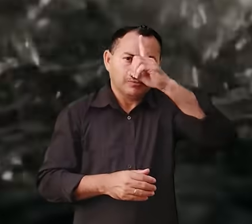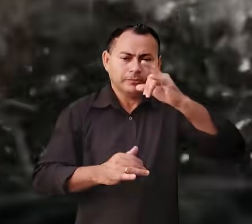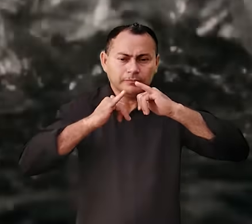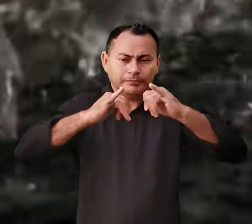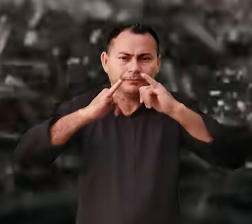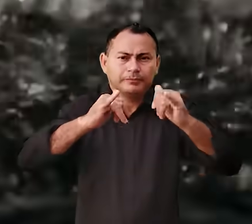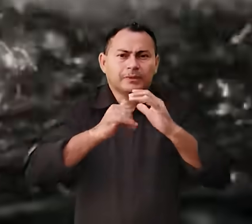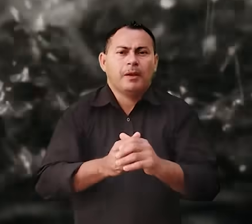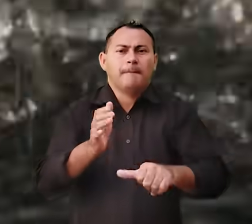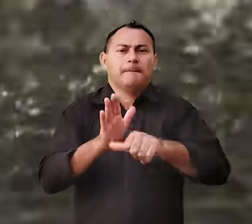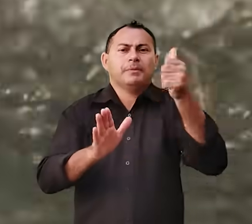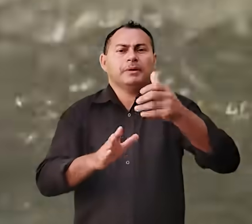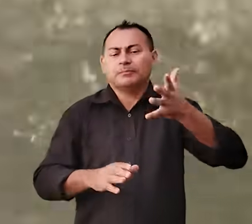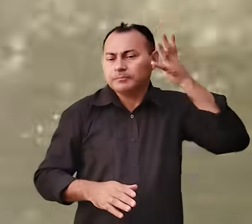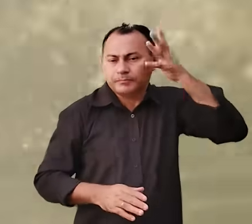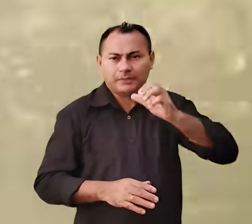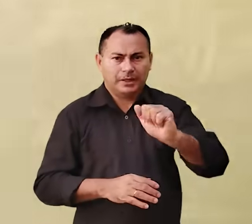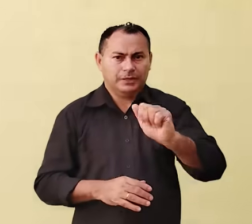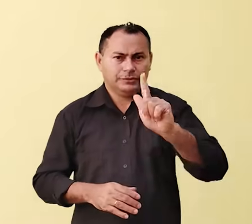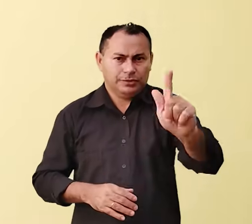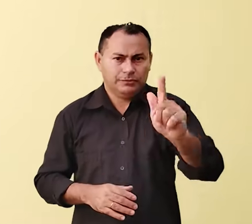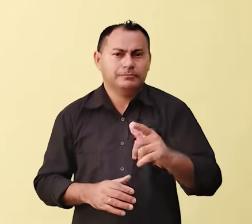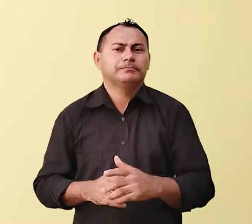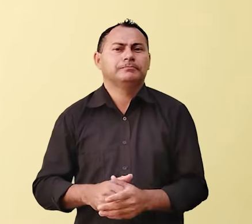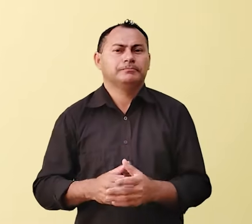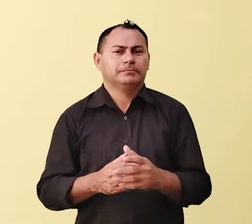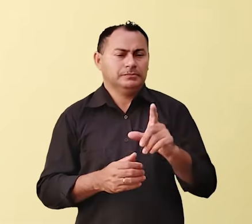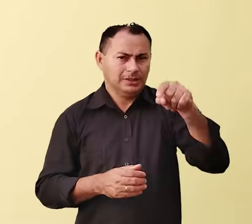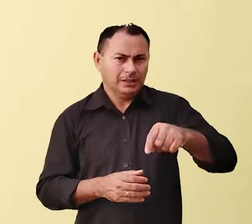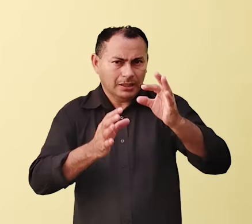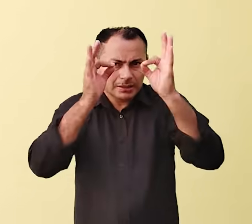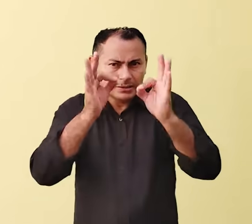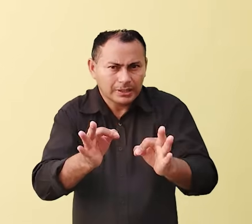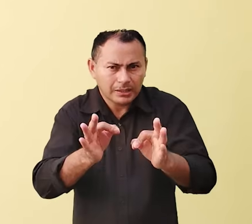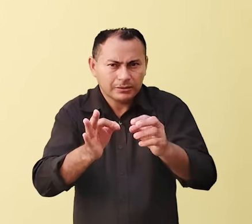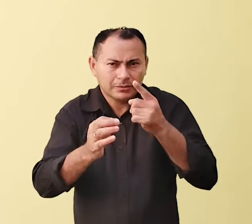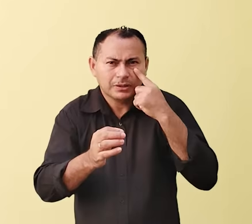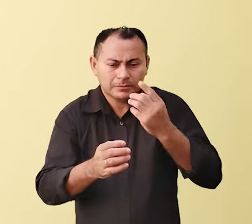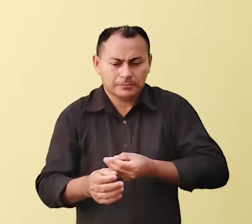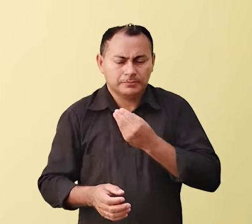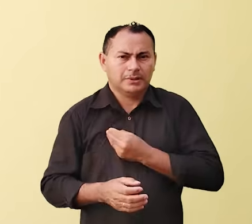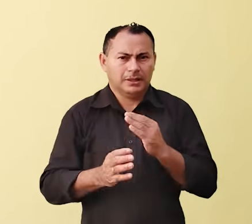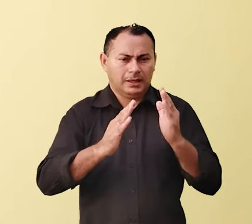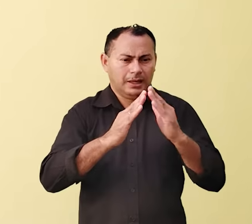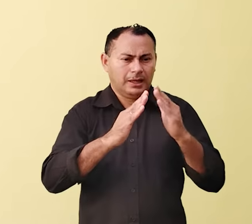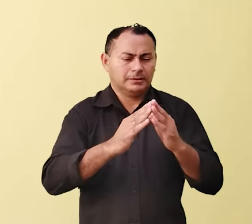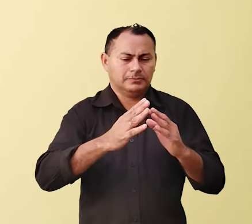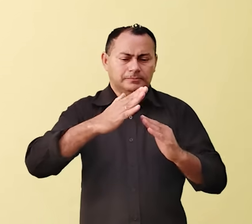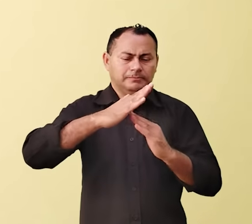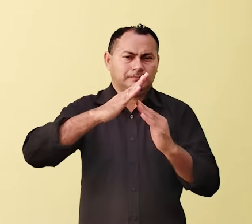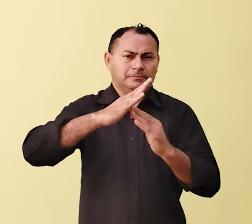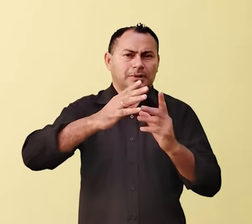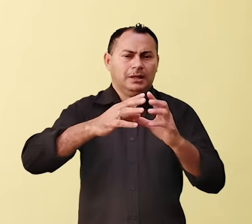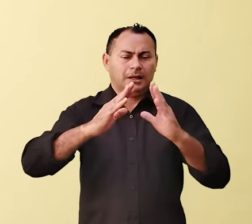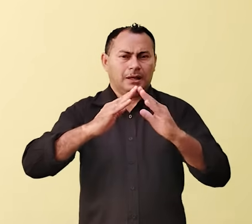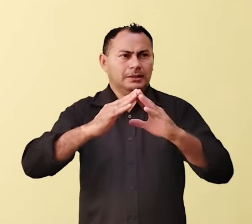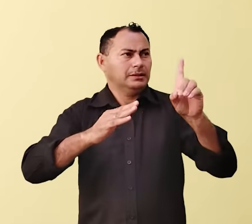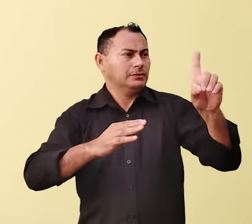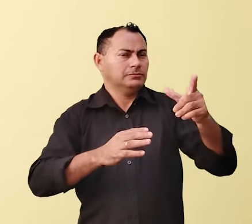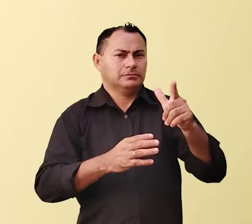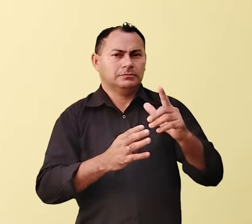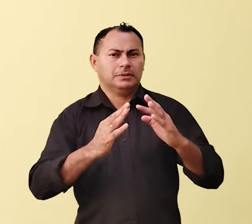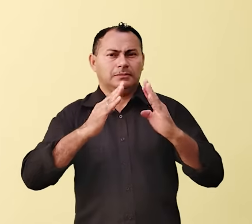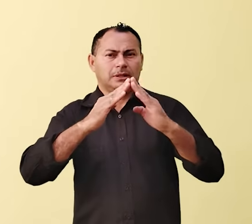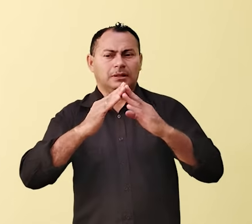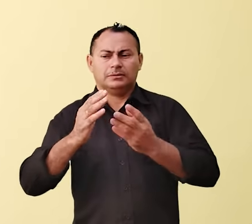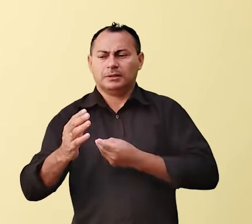no domingo, preguei sobre o primeiro sermão de Ageu. Será que é certo vocês estarem vivendo em casas com teto enquanto a casa de